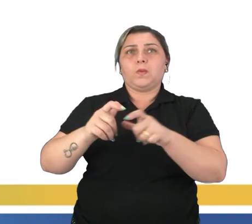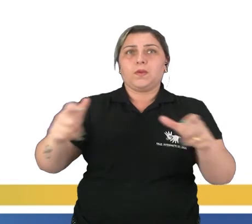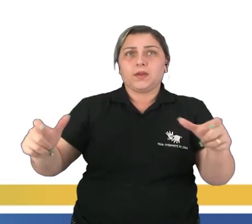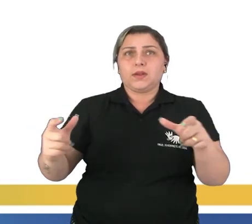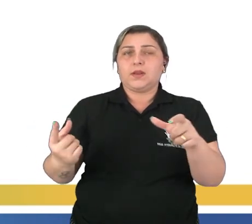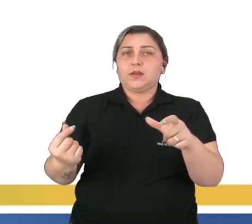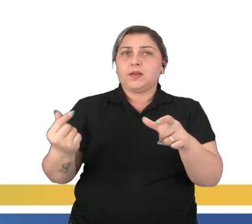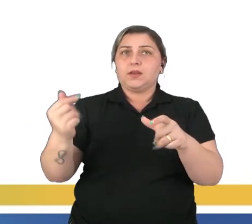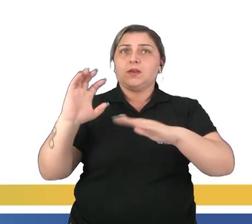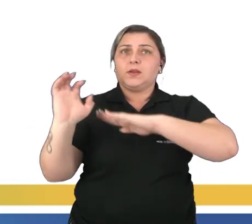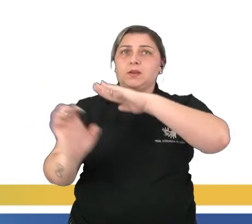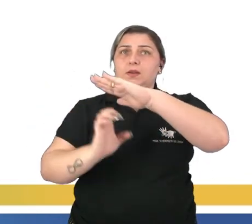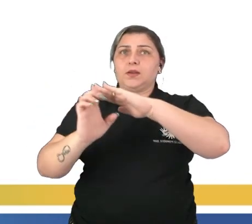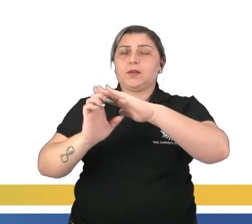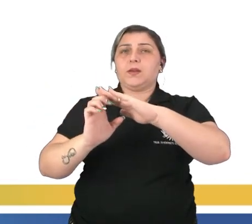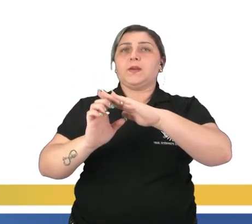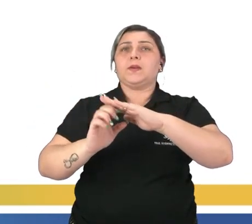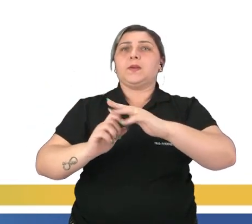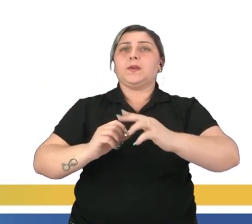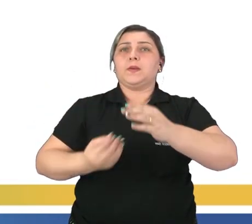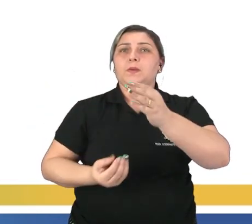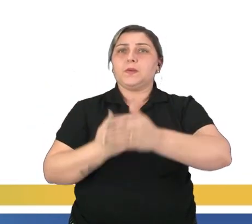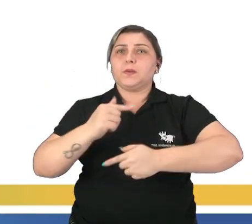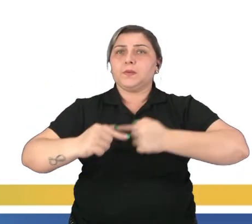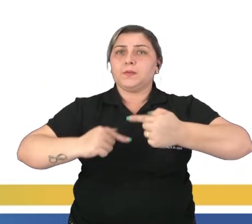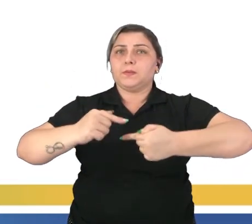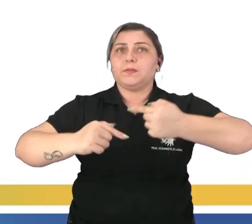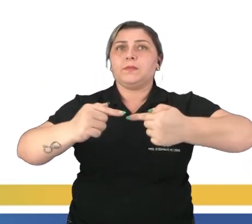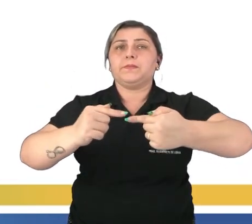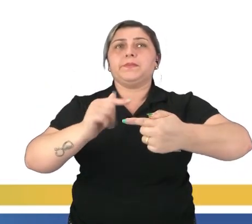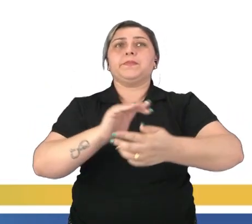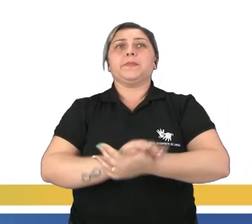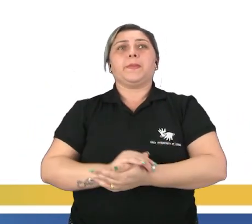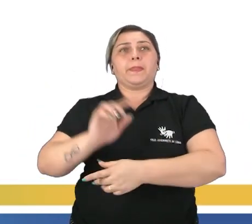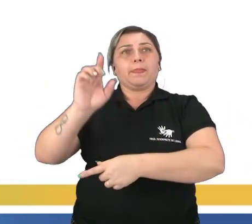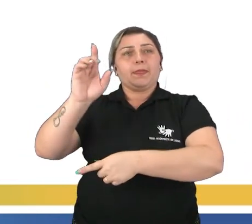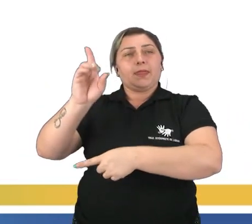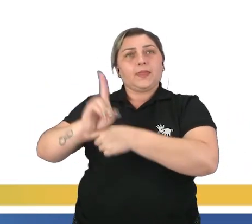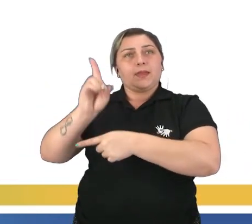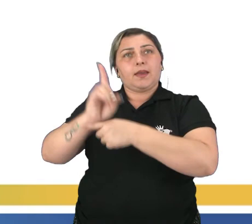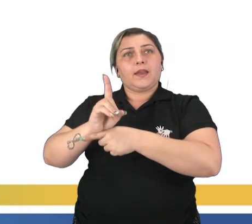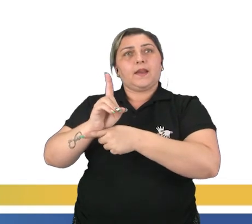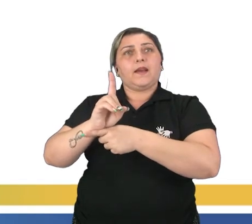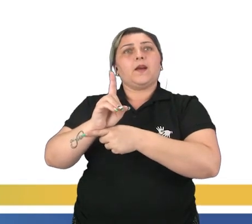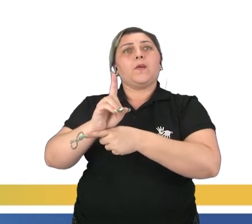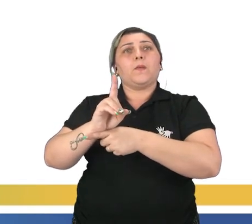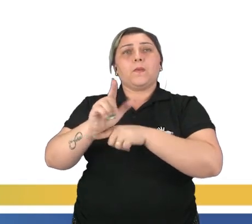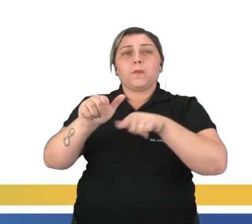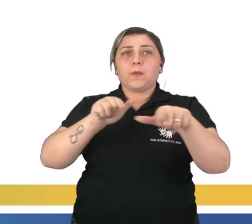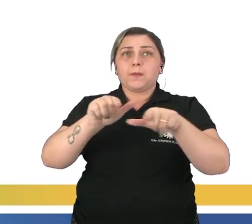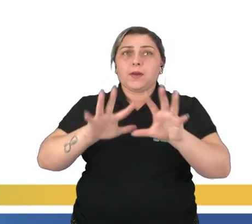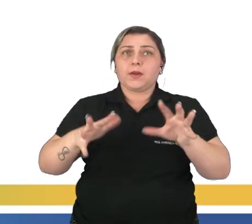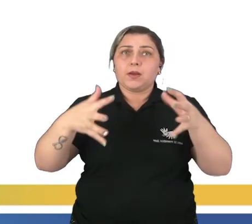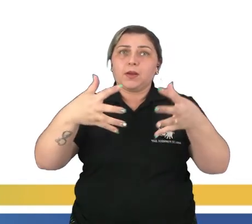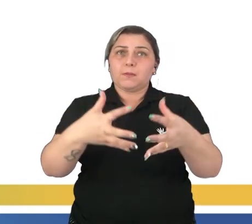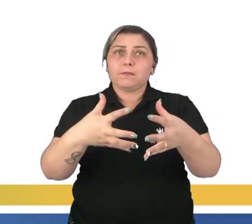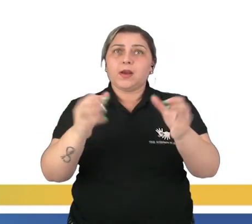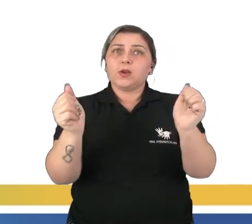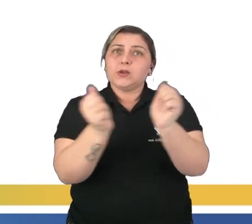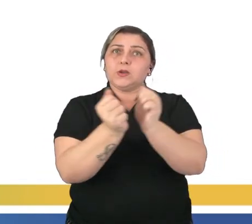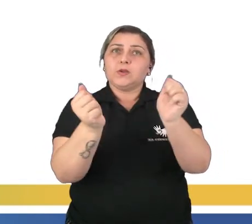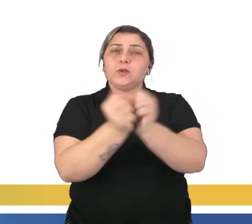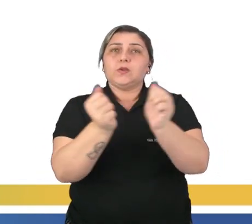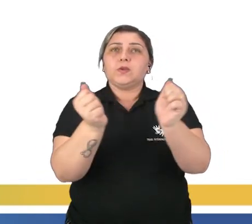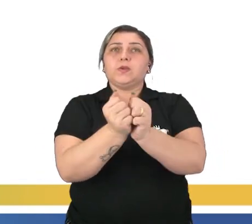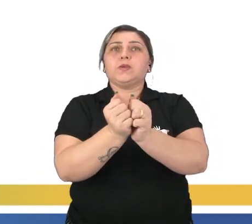C, crescimento dos custos dos empresários com matéria-prima, ou D, o emprego de máquinas reunidas